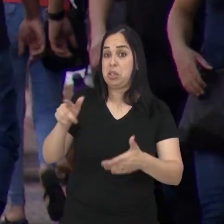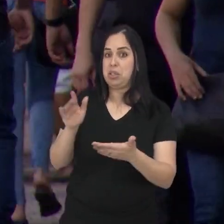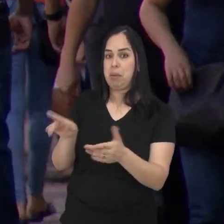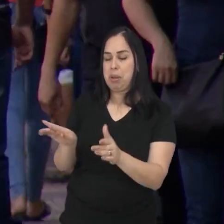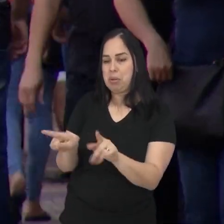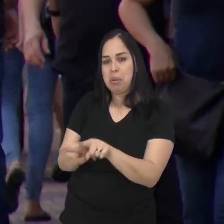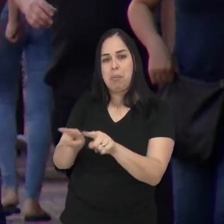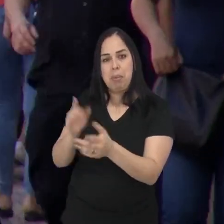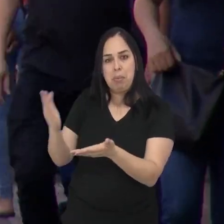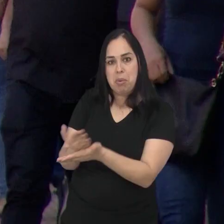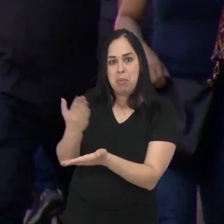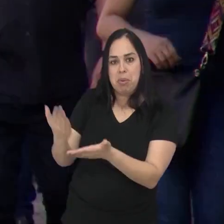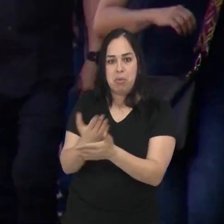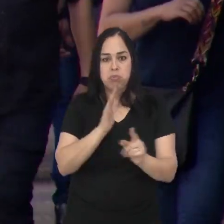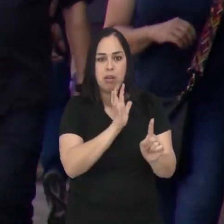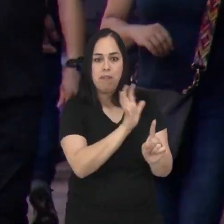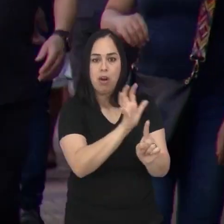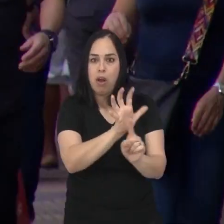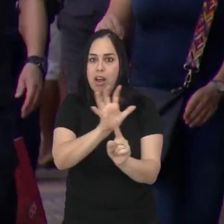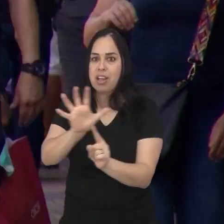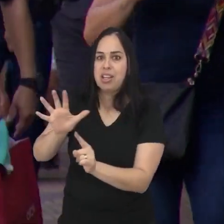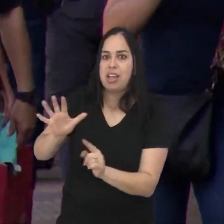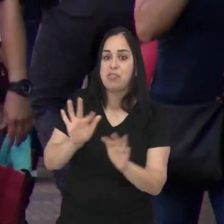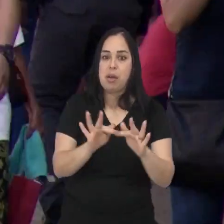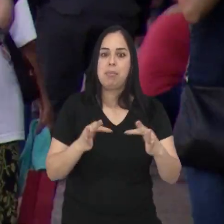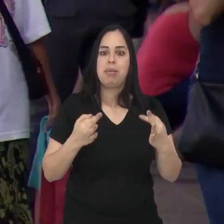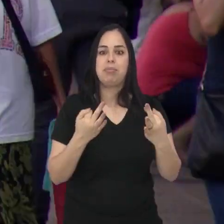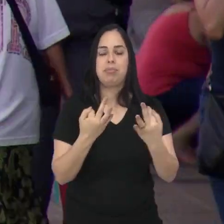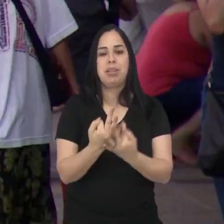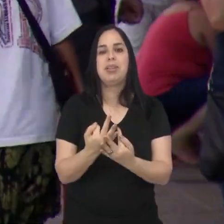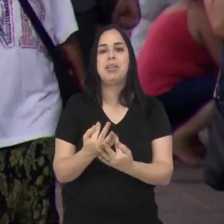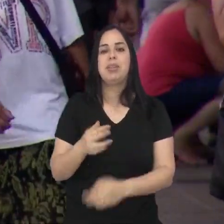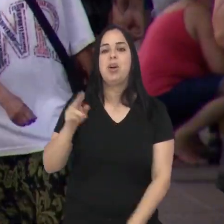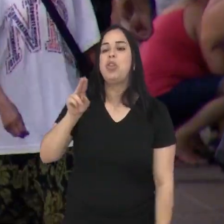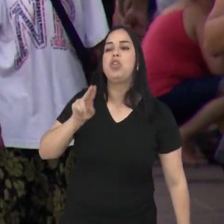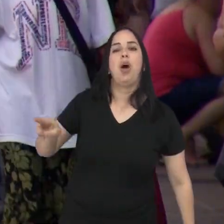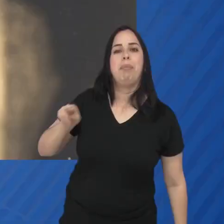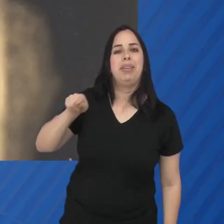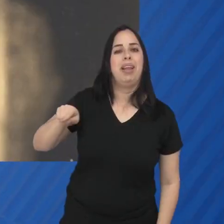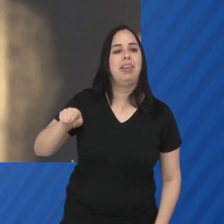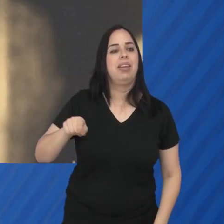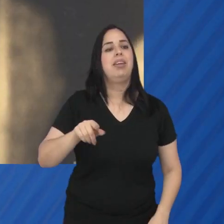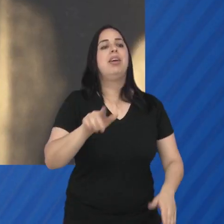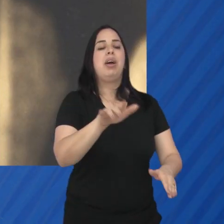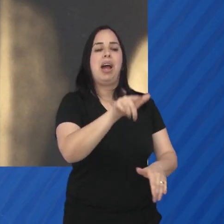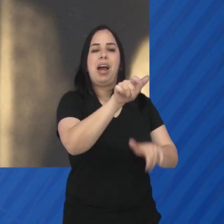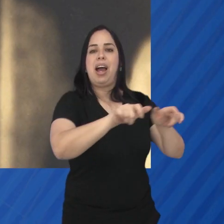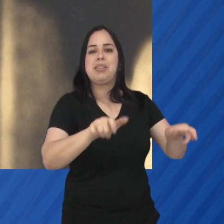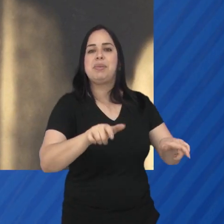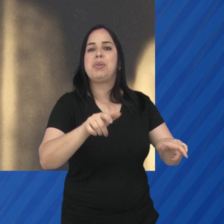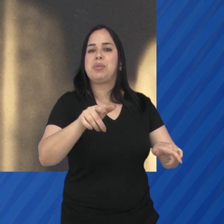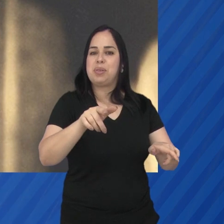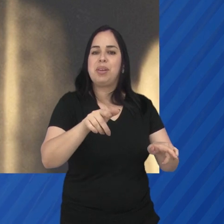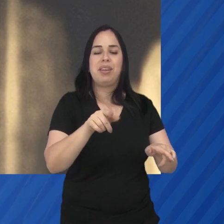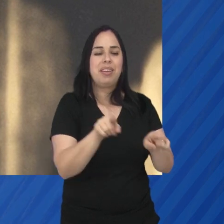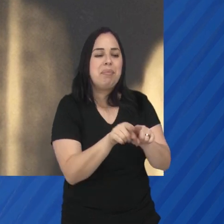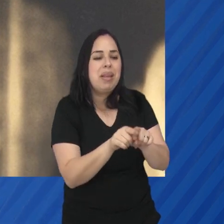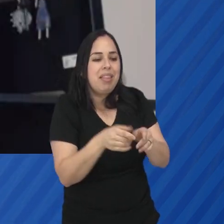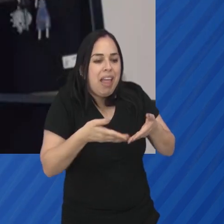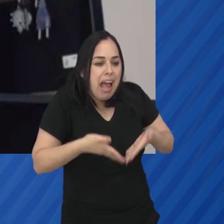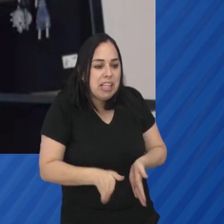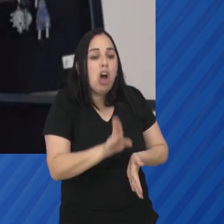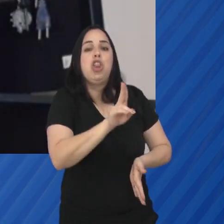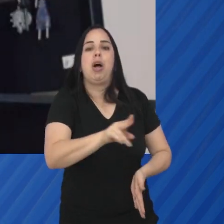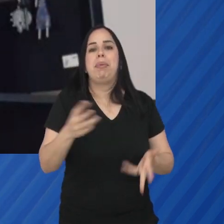de Cassiano inspirou muitas famílias da cidade que passaram a batizar os filhos com o nome do cidadão ilustre de São